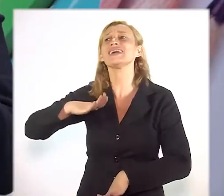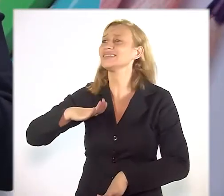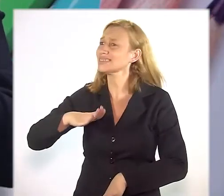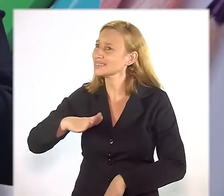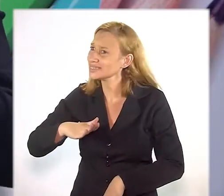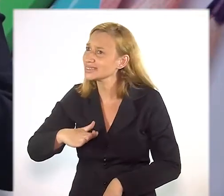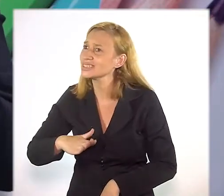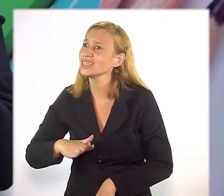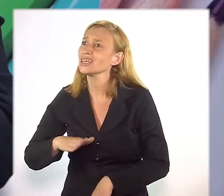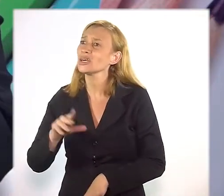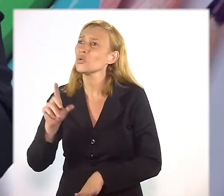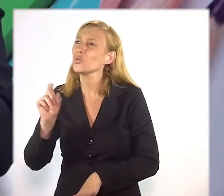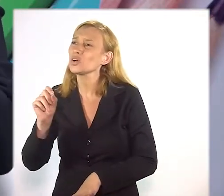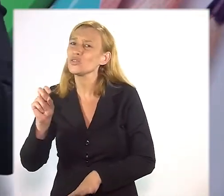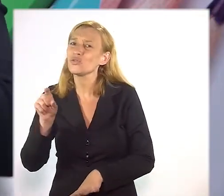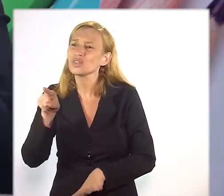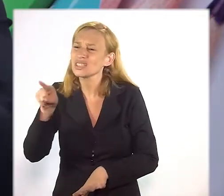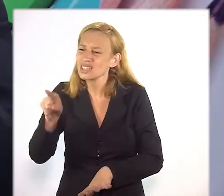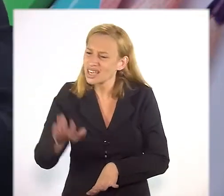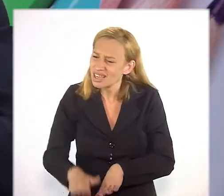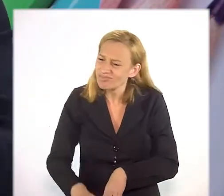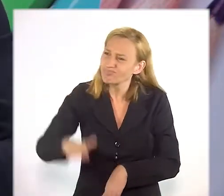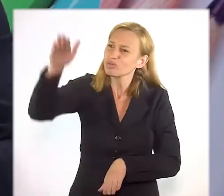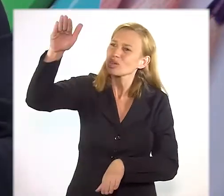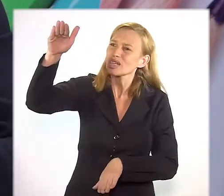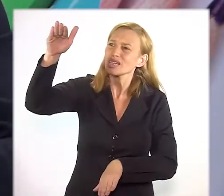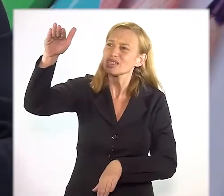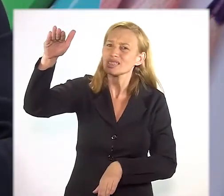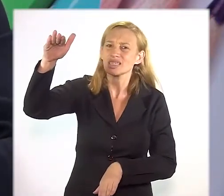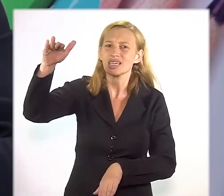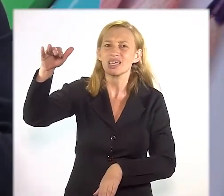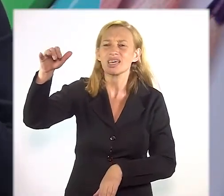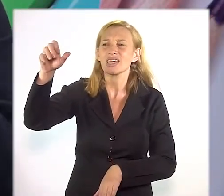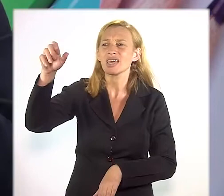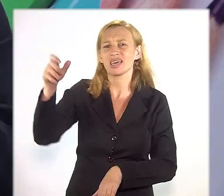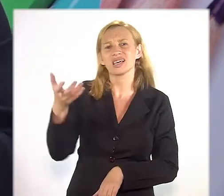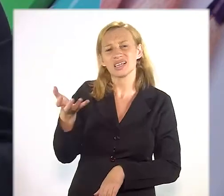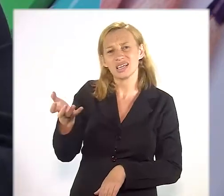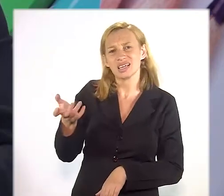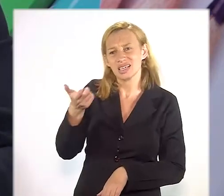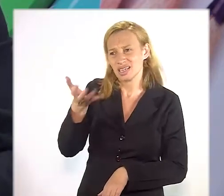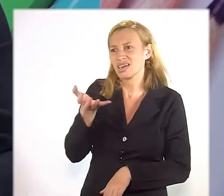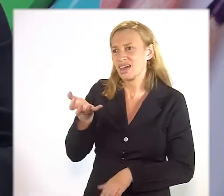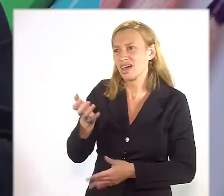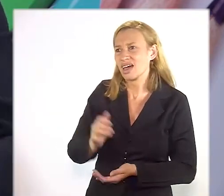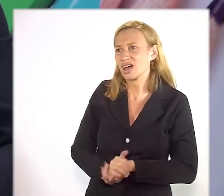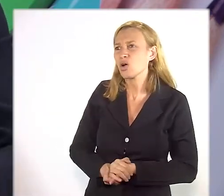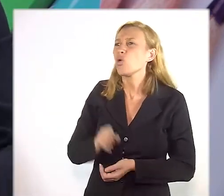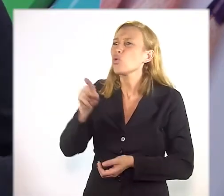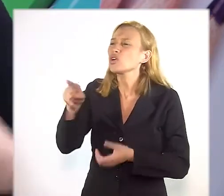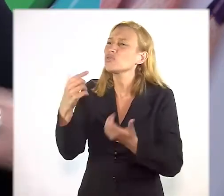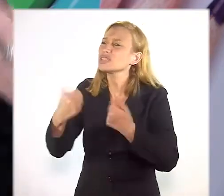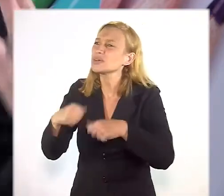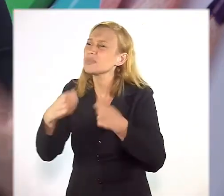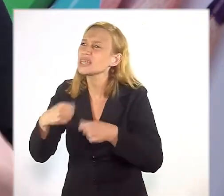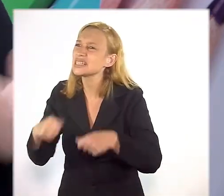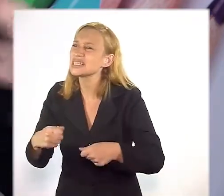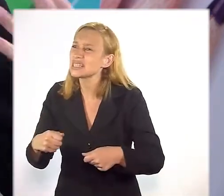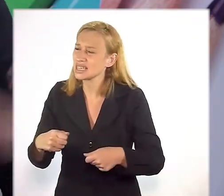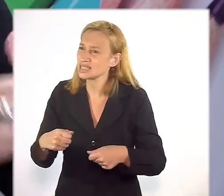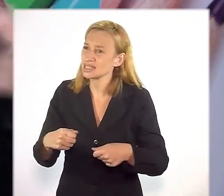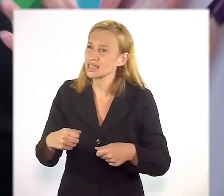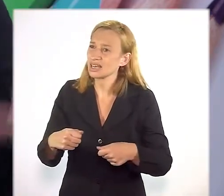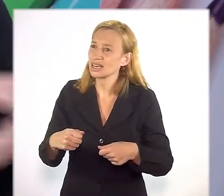sabe? Você foi lá no o que você quer ser, né? O que você já é aí dentro e que